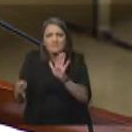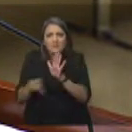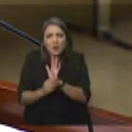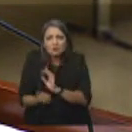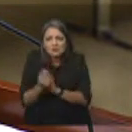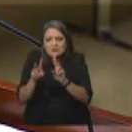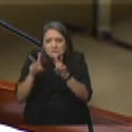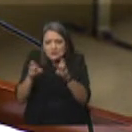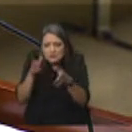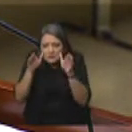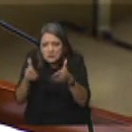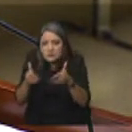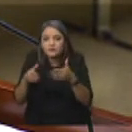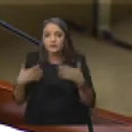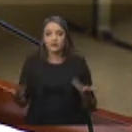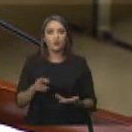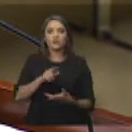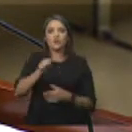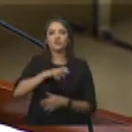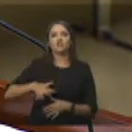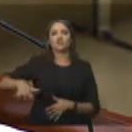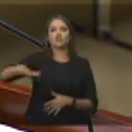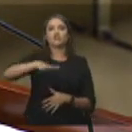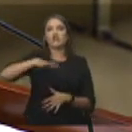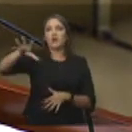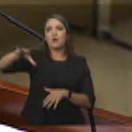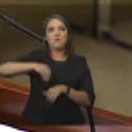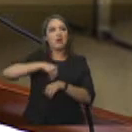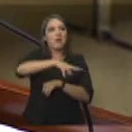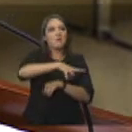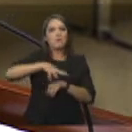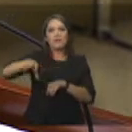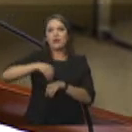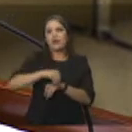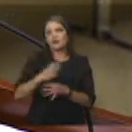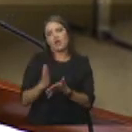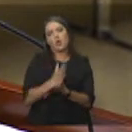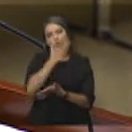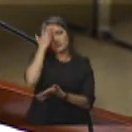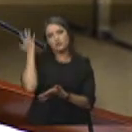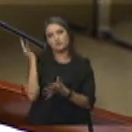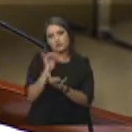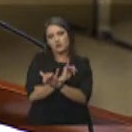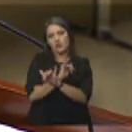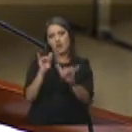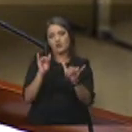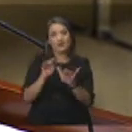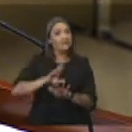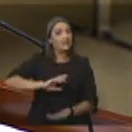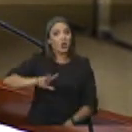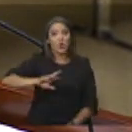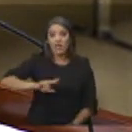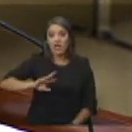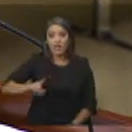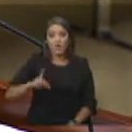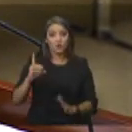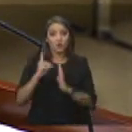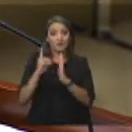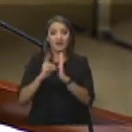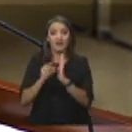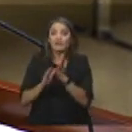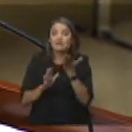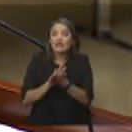para a divulgação ou o compartilhamento de dados, como alguns querem fazer parecer. Não existe no decreto